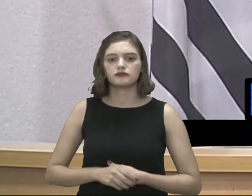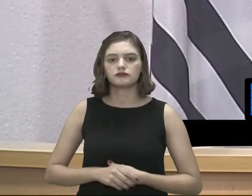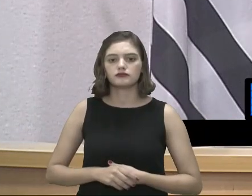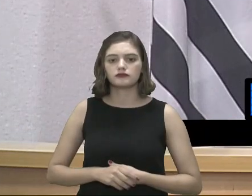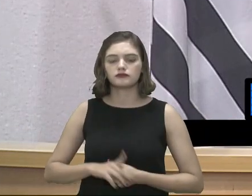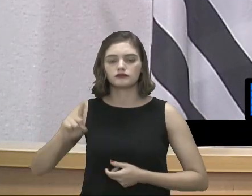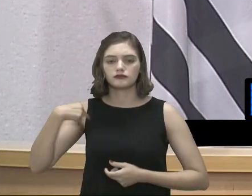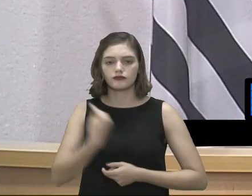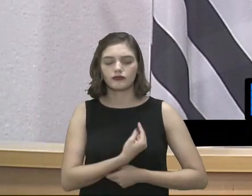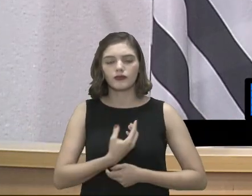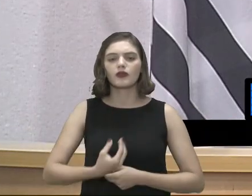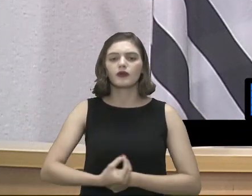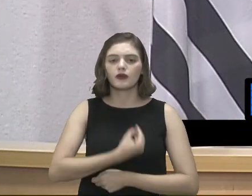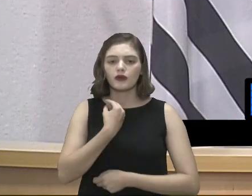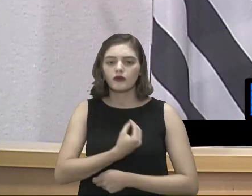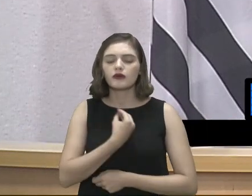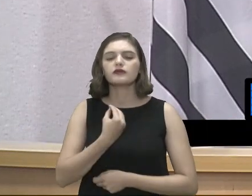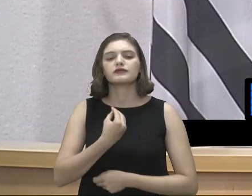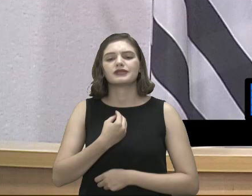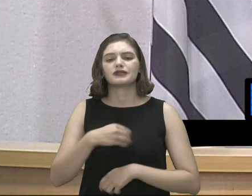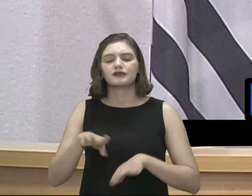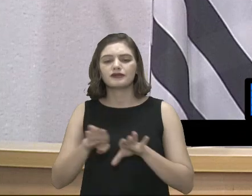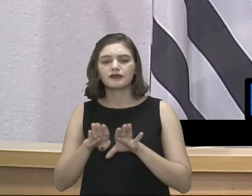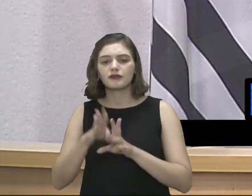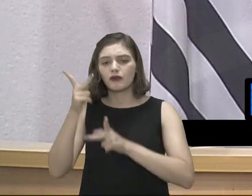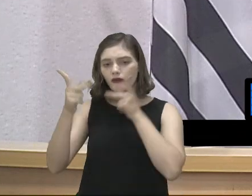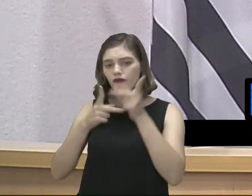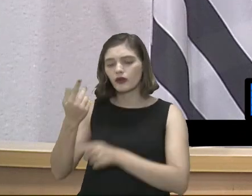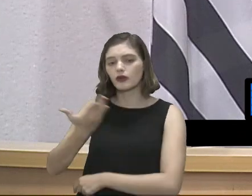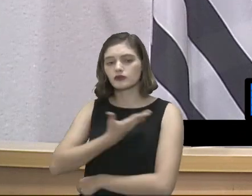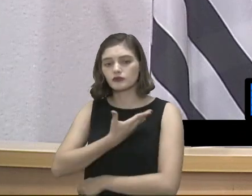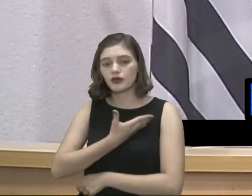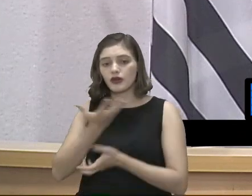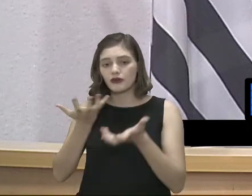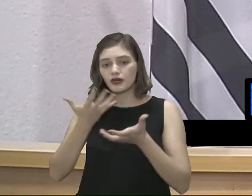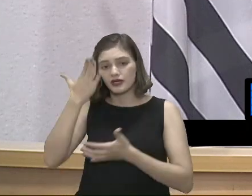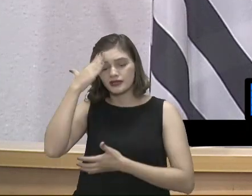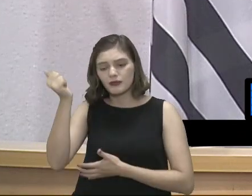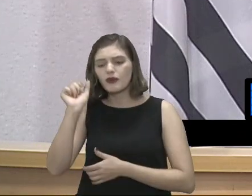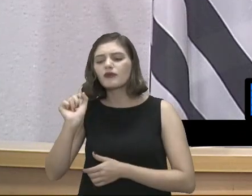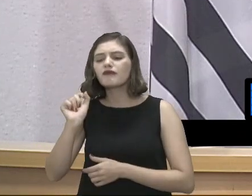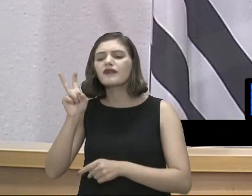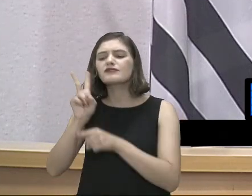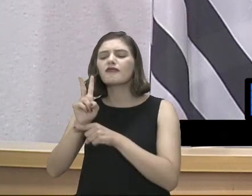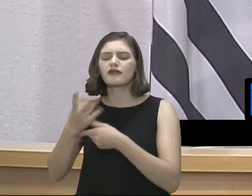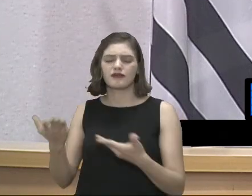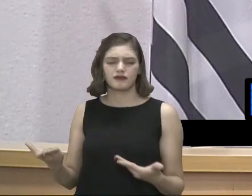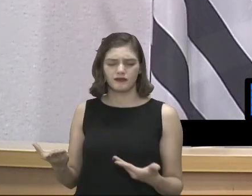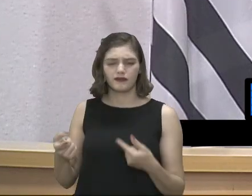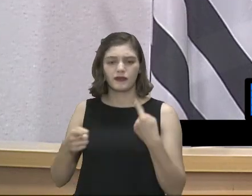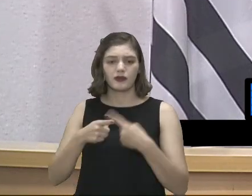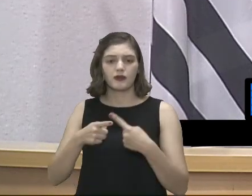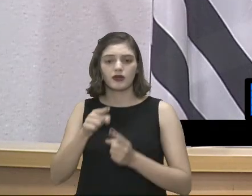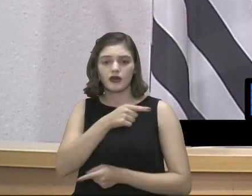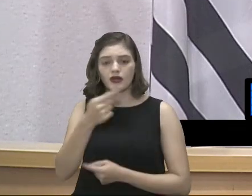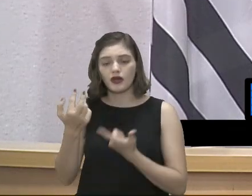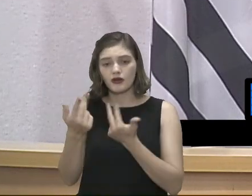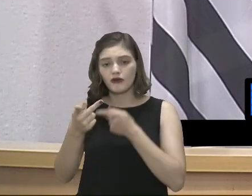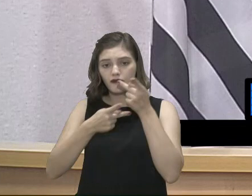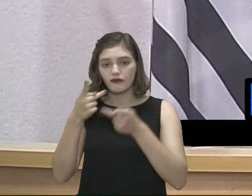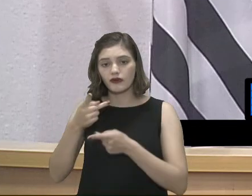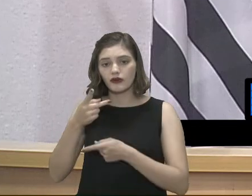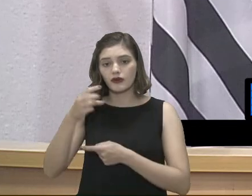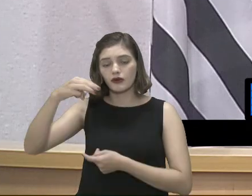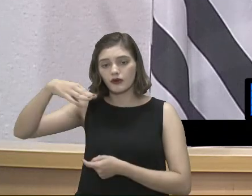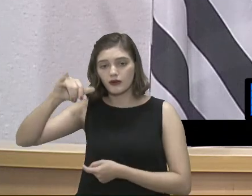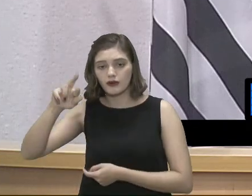ainda vive, né, numa sociedade muito conservadora, como diz a nossa amiga aqui, eu queria saber o que, que eles estão conservando. Porque assim como a minha amiga Mira Juna, eu